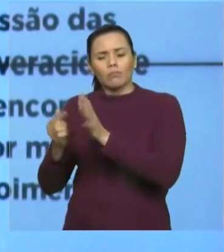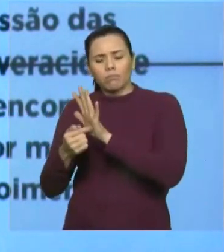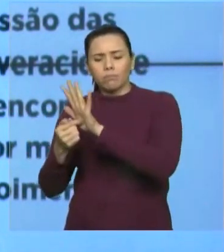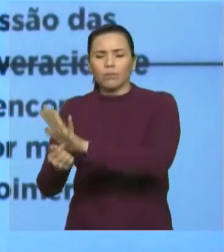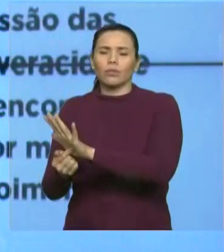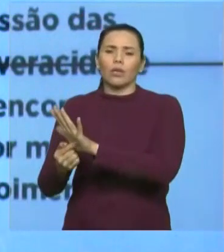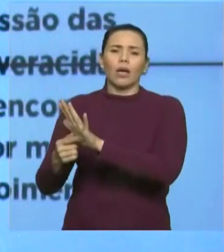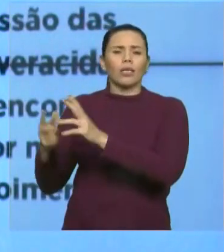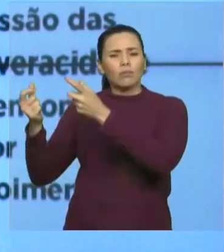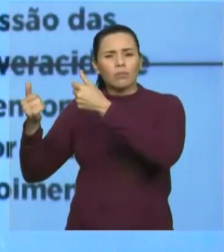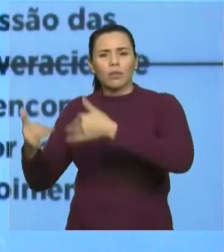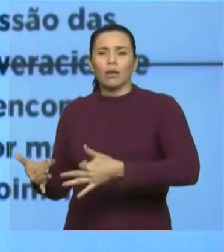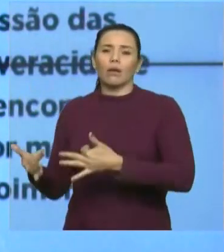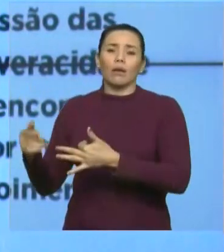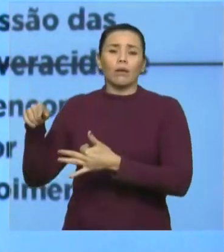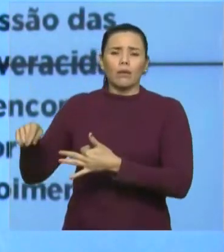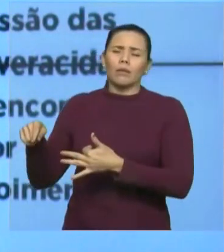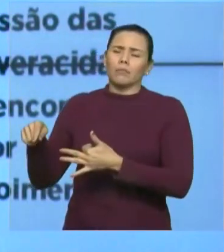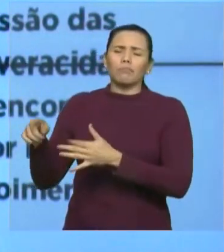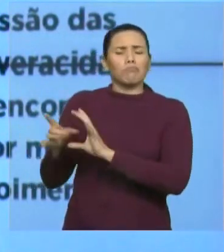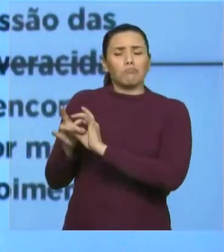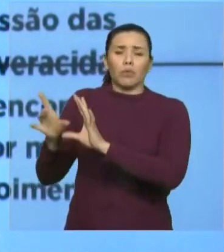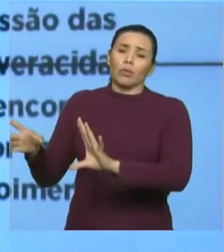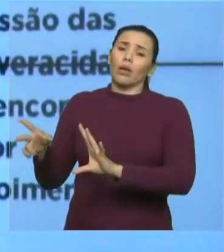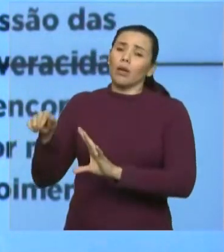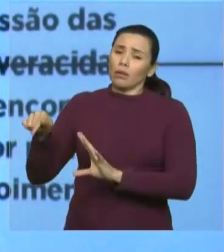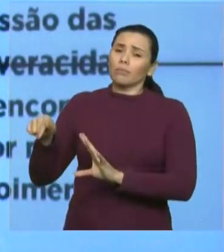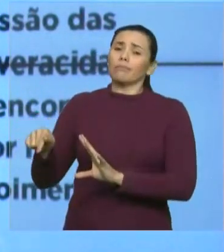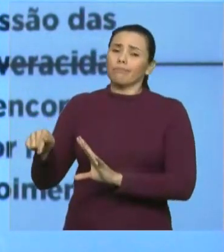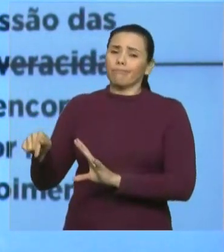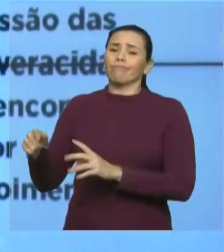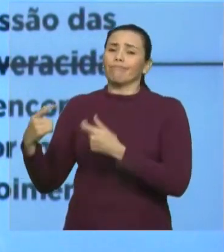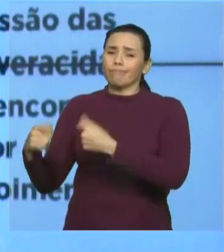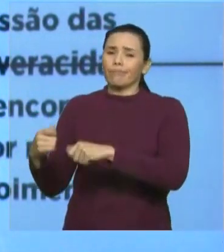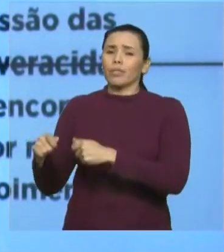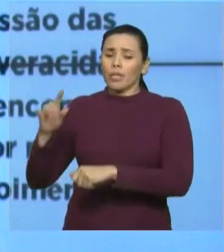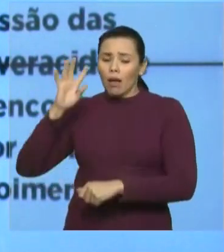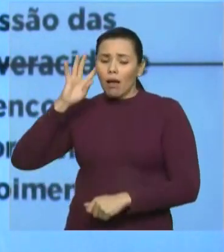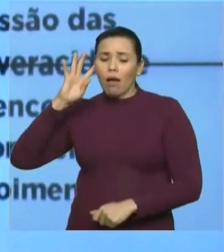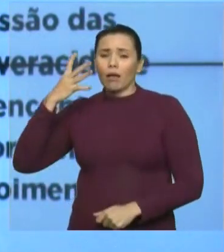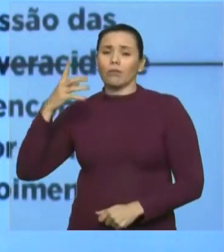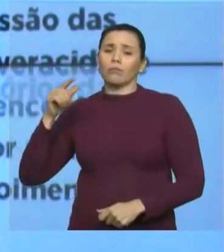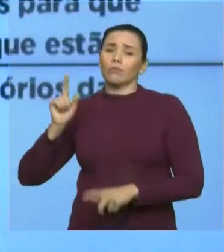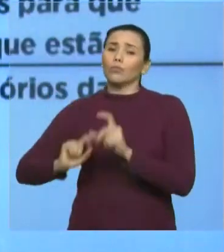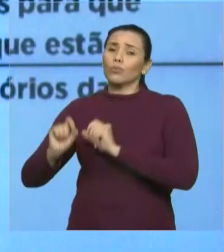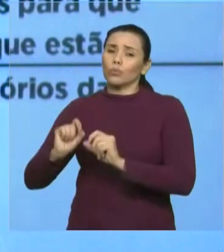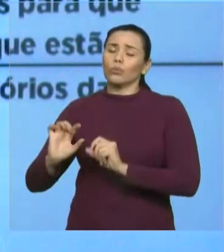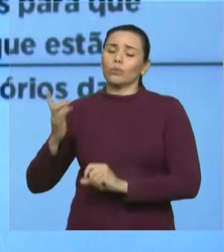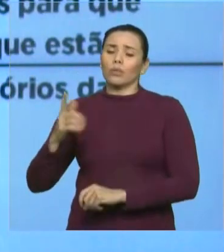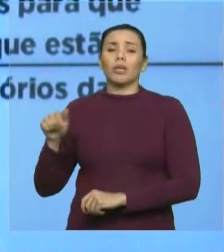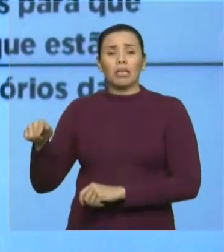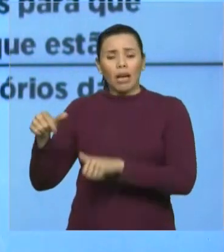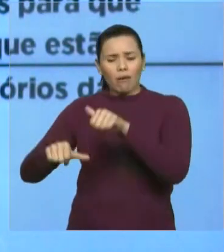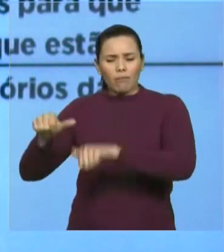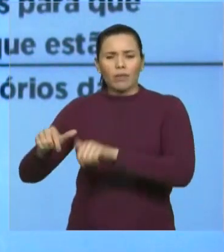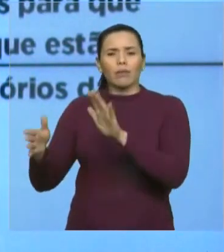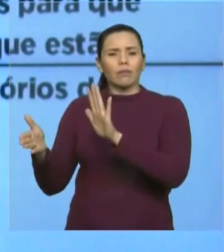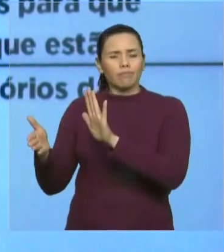Legislativa confia na capacidade do Poder Judiciário fazer essa análise. Portanto,